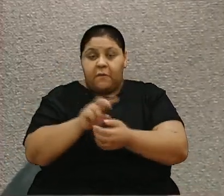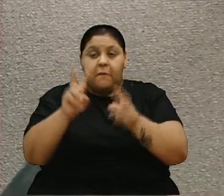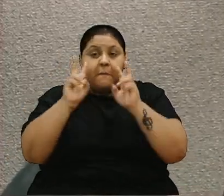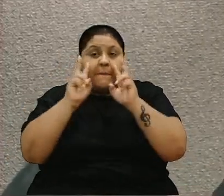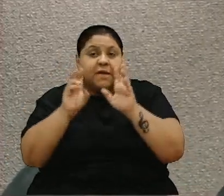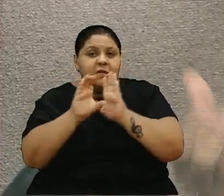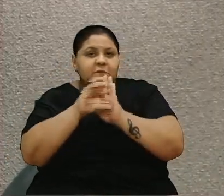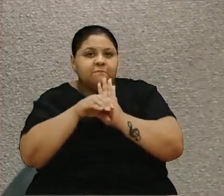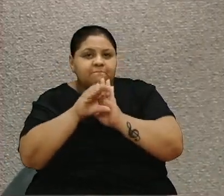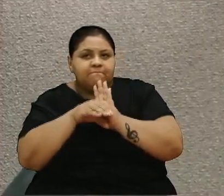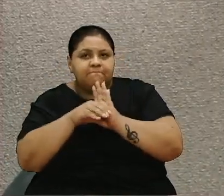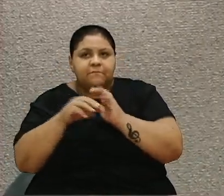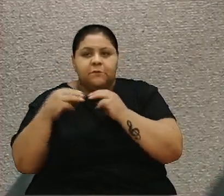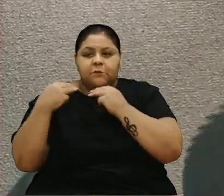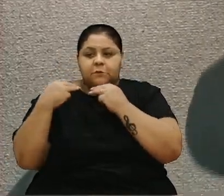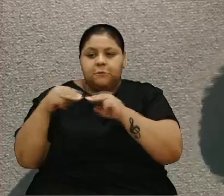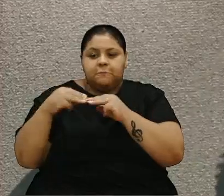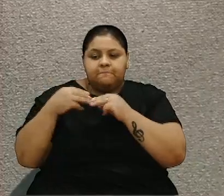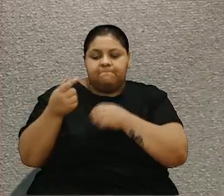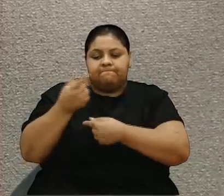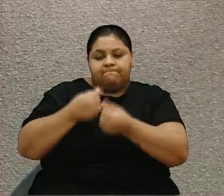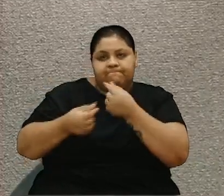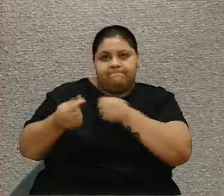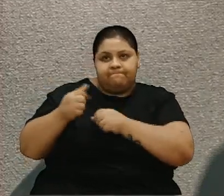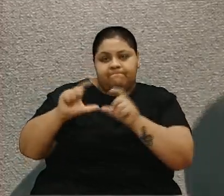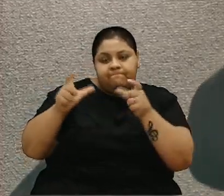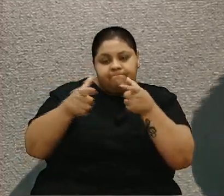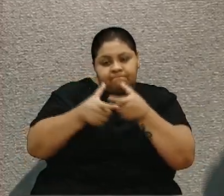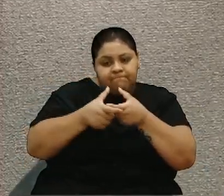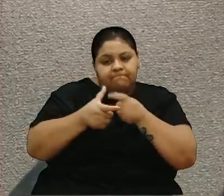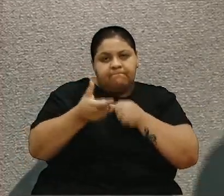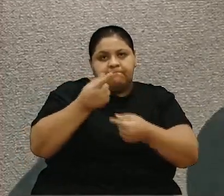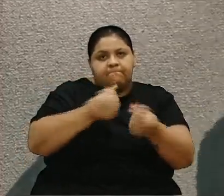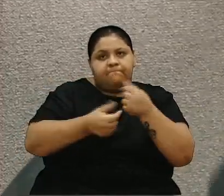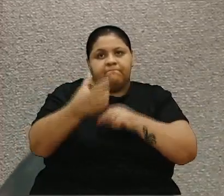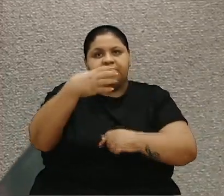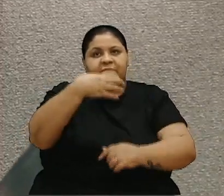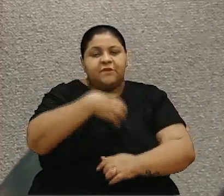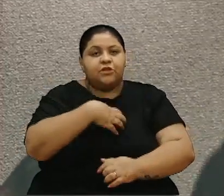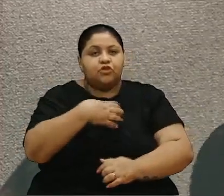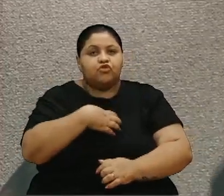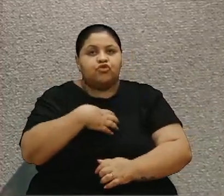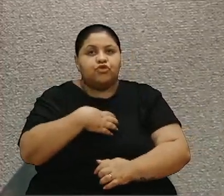conceitos sobre macroeconomia, sobre microeconomia. Do jeito que